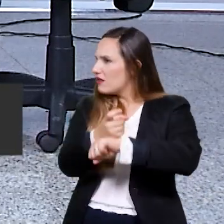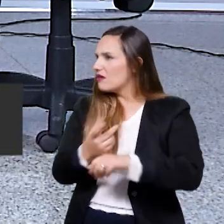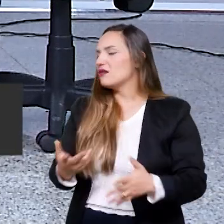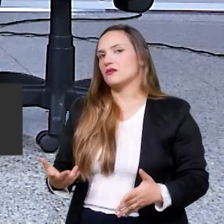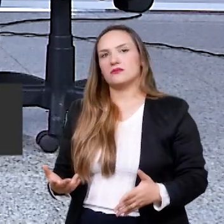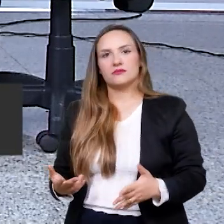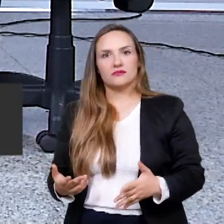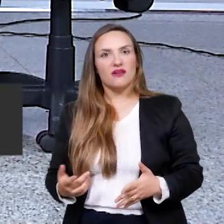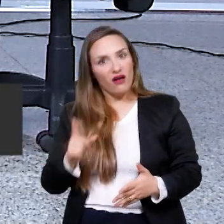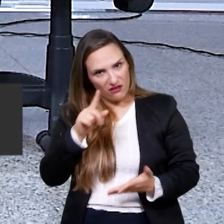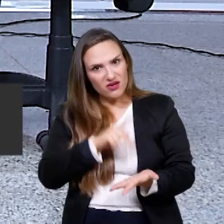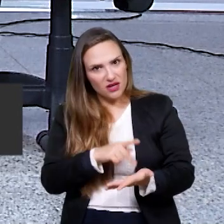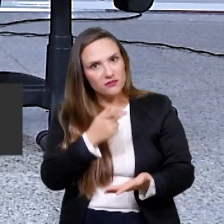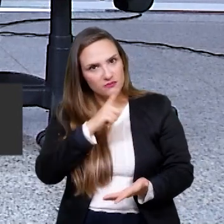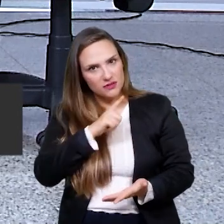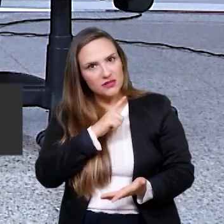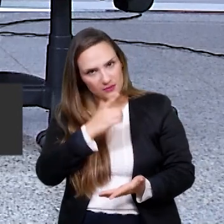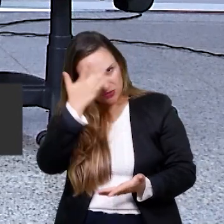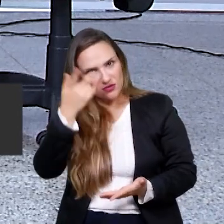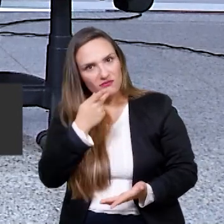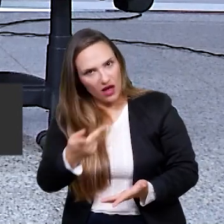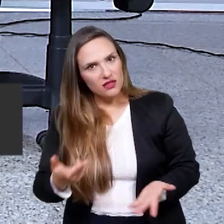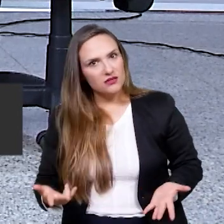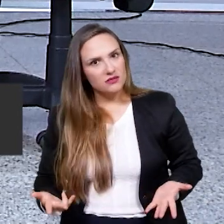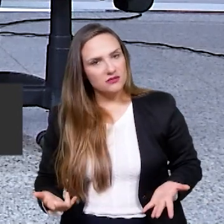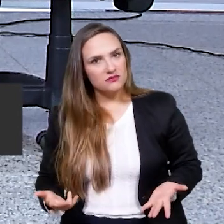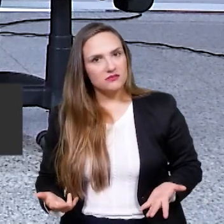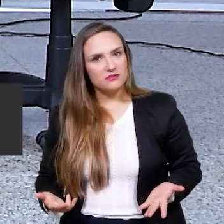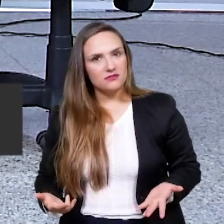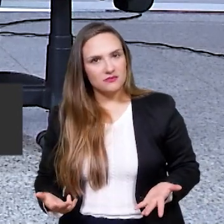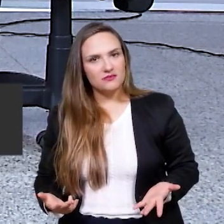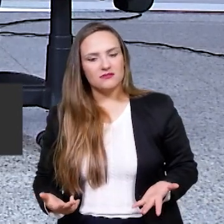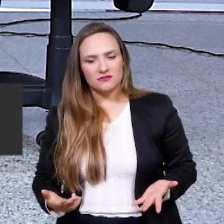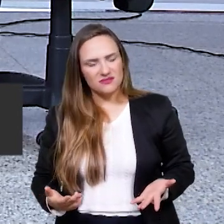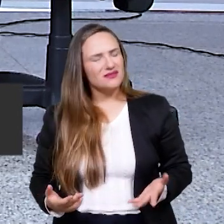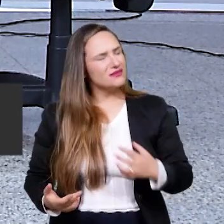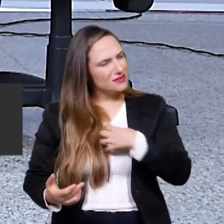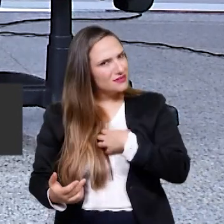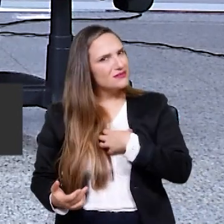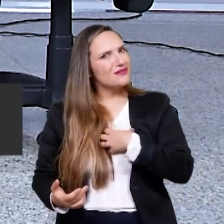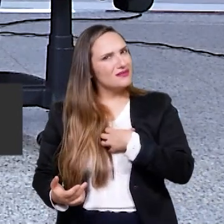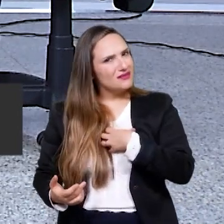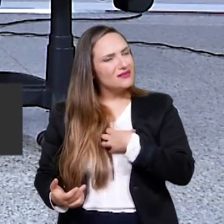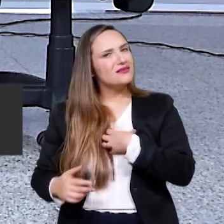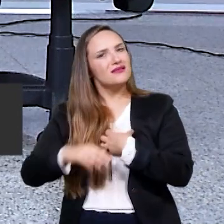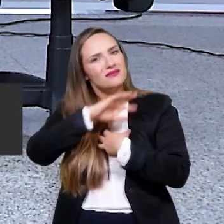Não, mas o racismo, ele é isso, né? Ele é dor. Dói em mim. Quando de verdade. Eu não consigo.